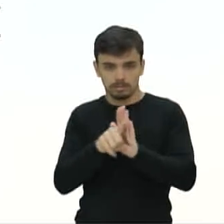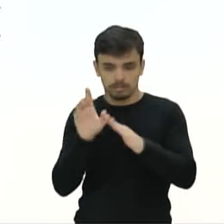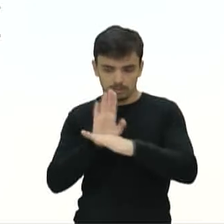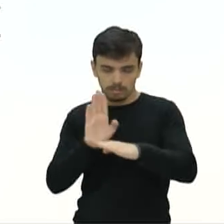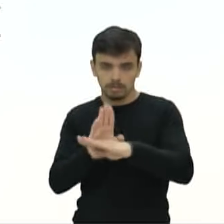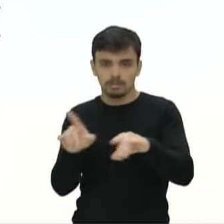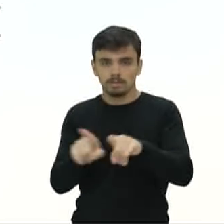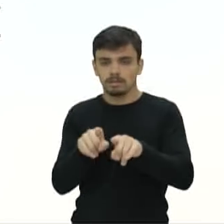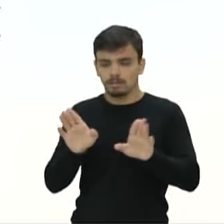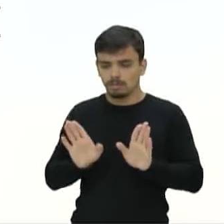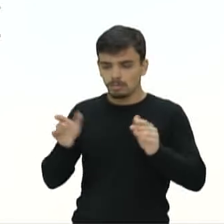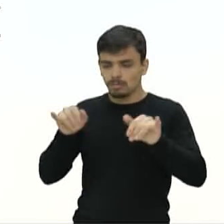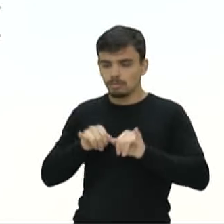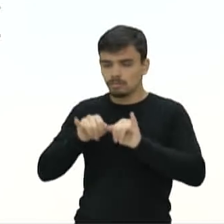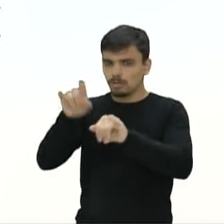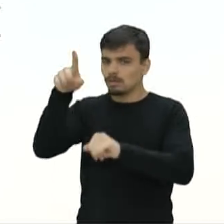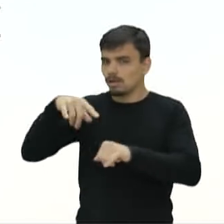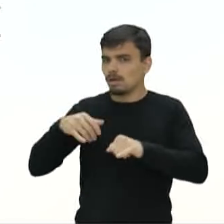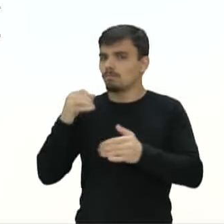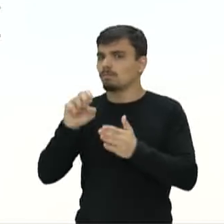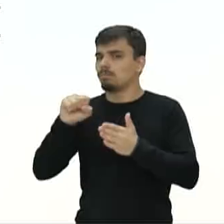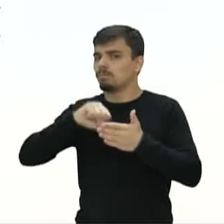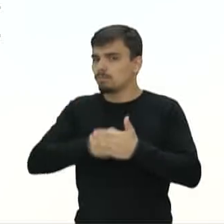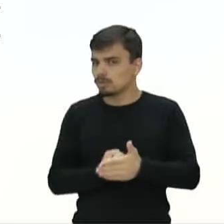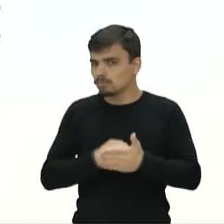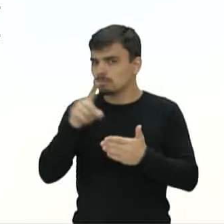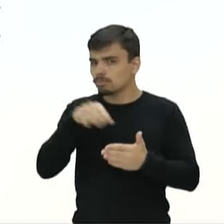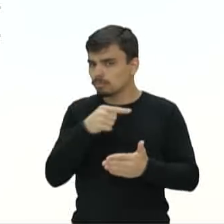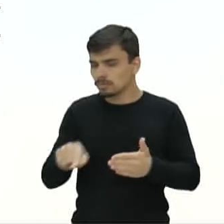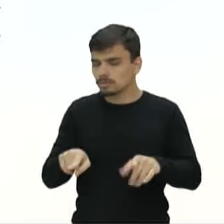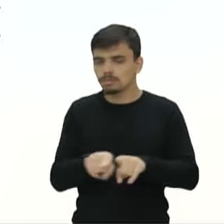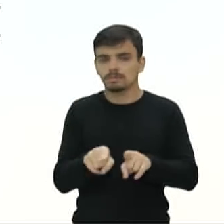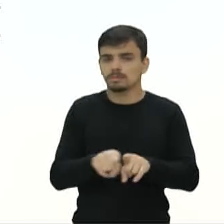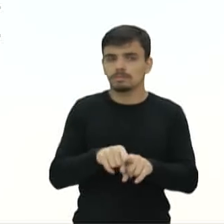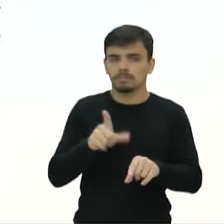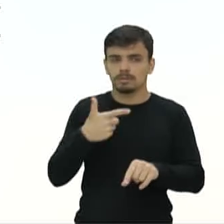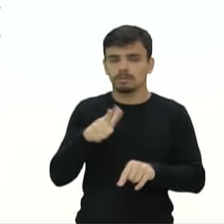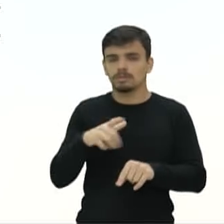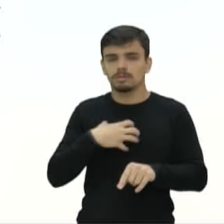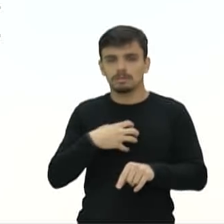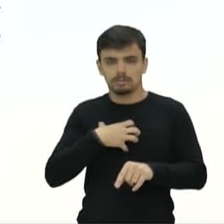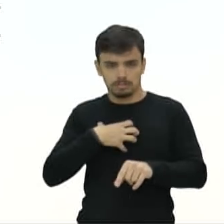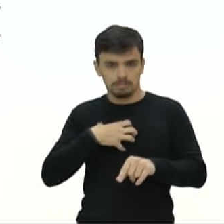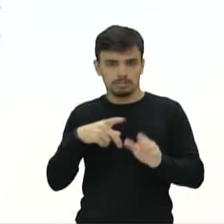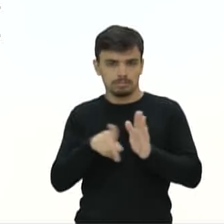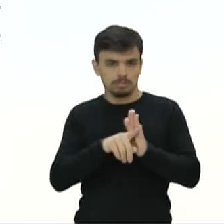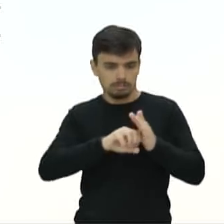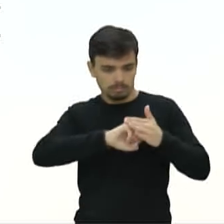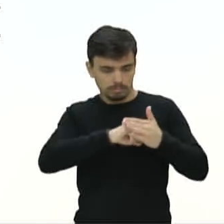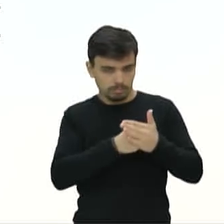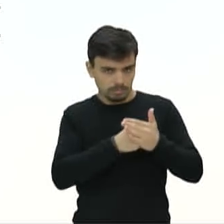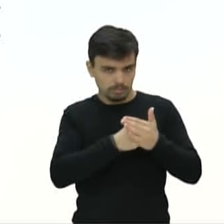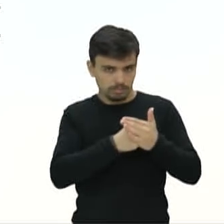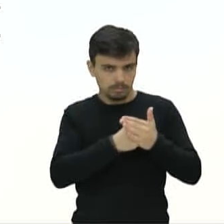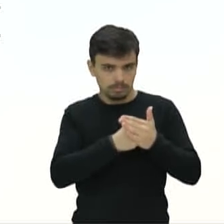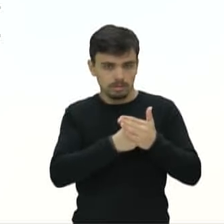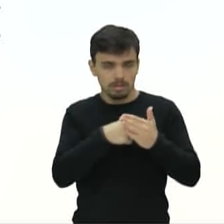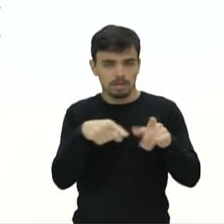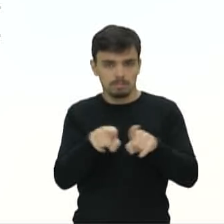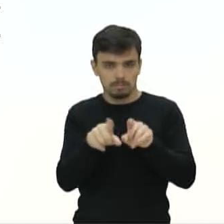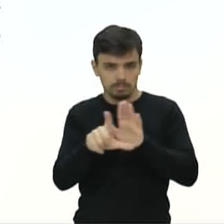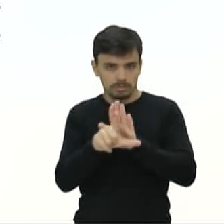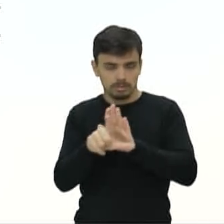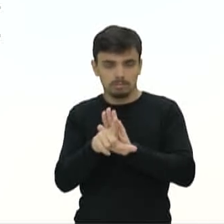o comércio, são proibidos. A pesca de determinadas espécies em período de reprodução também é proibida por